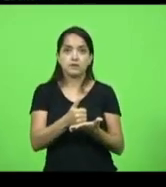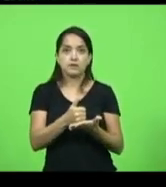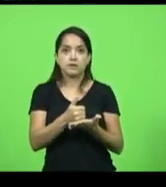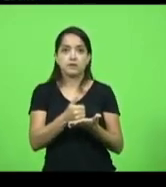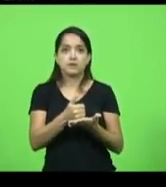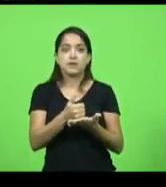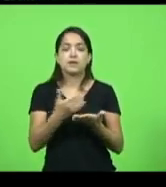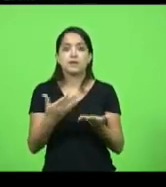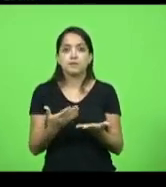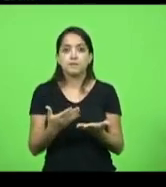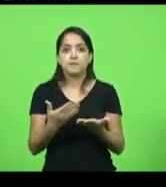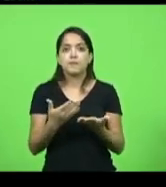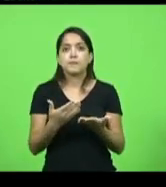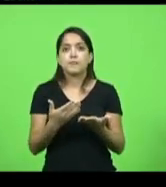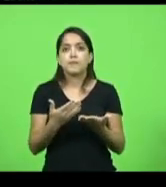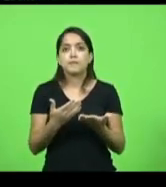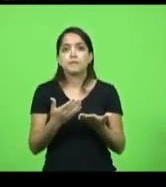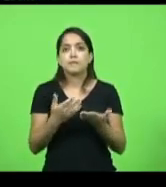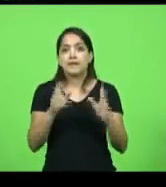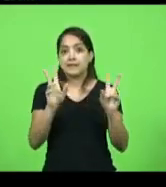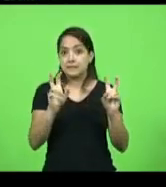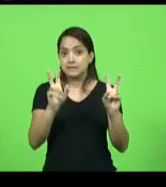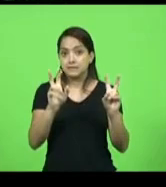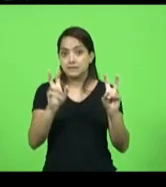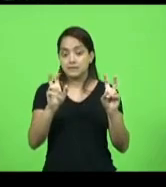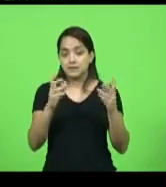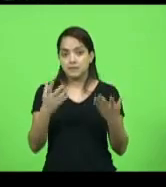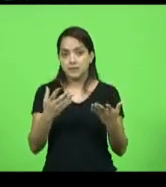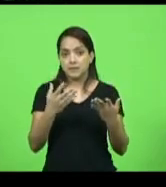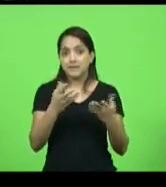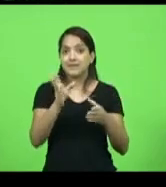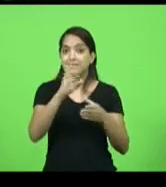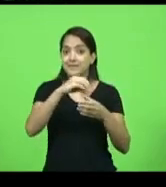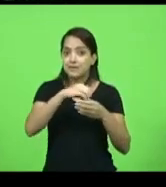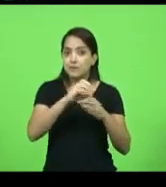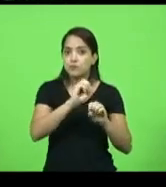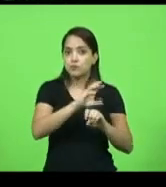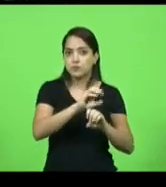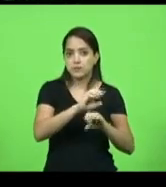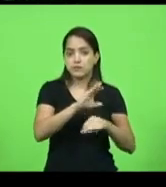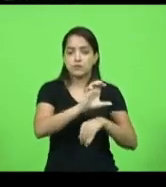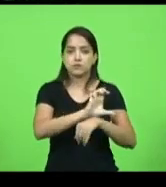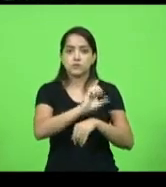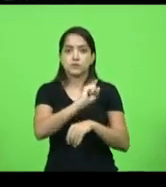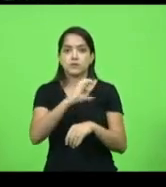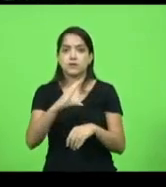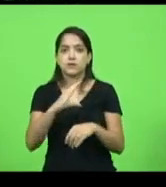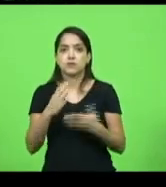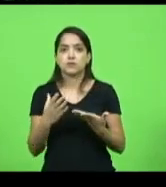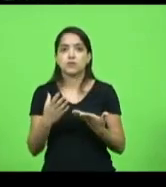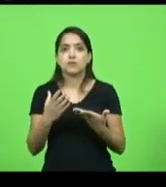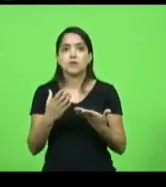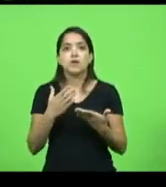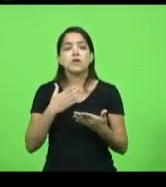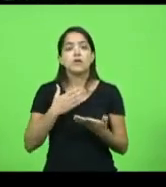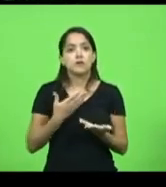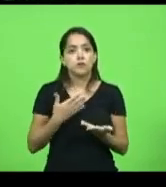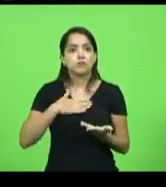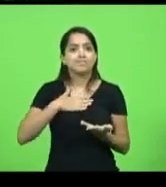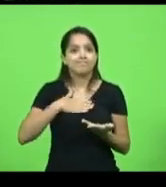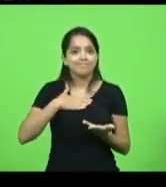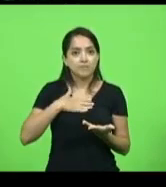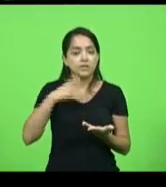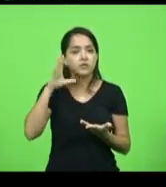essa bandeira dentro do ensino catarinense. Porém, eu gostaria muito de ouvir as entidades, eu gostaria muito que as nossas